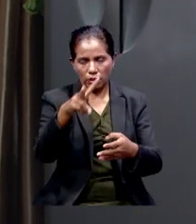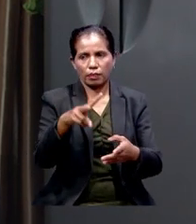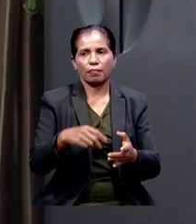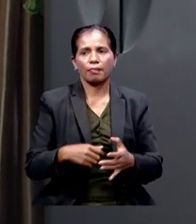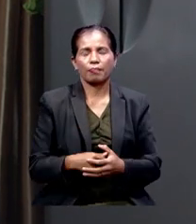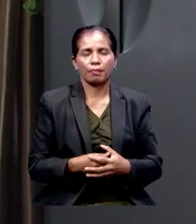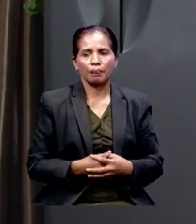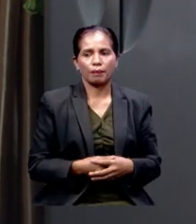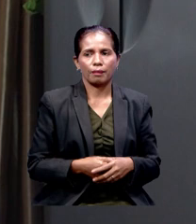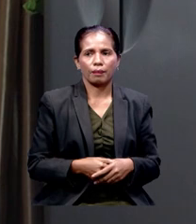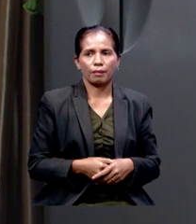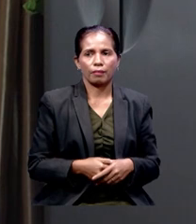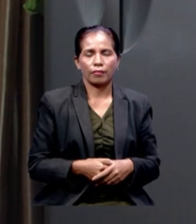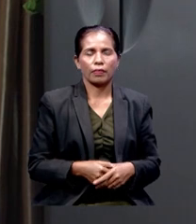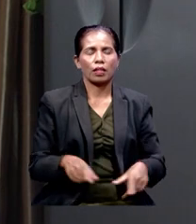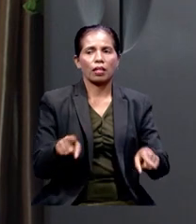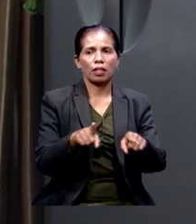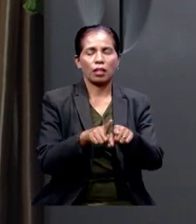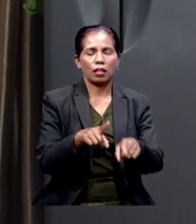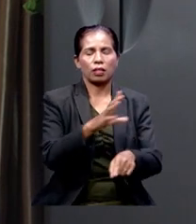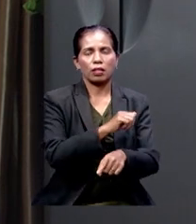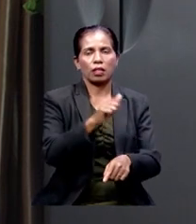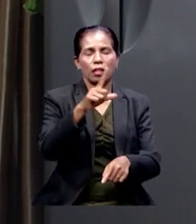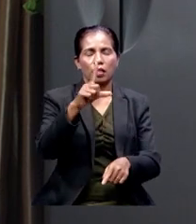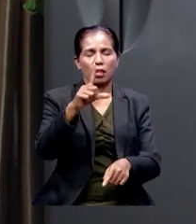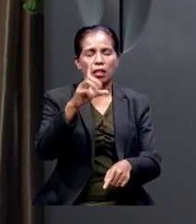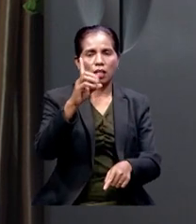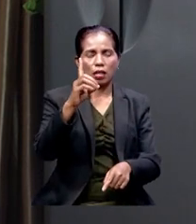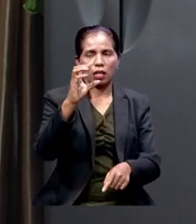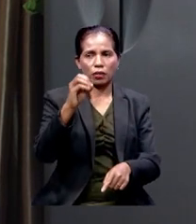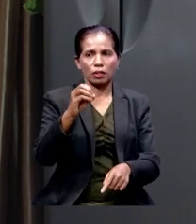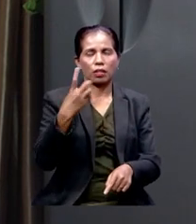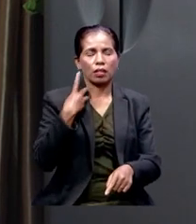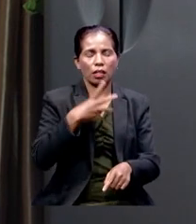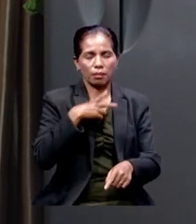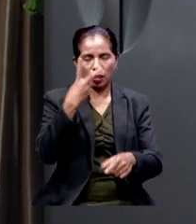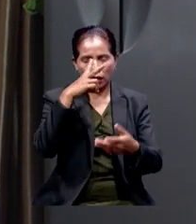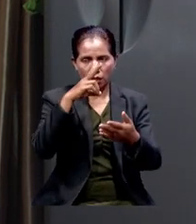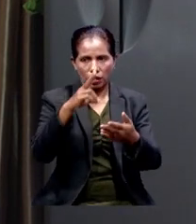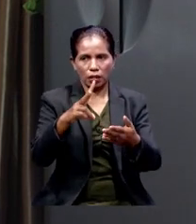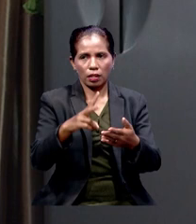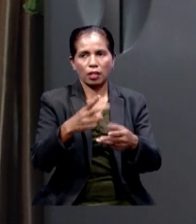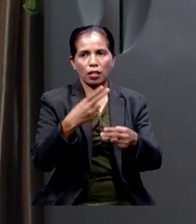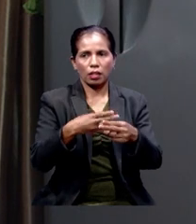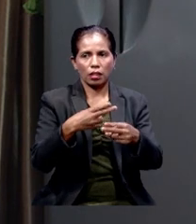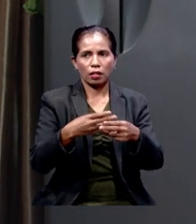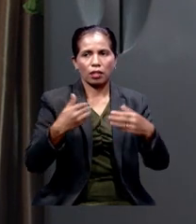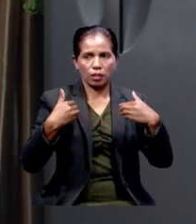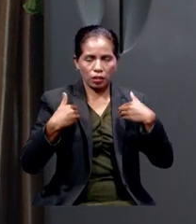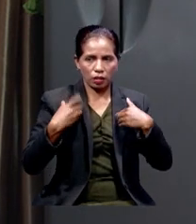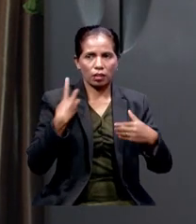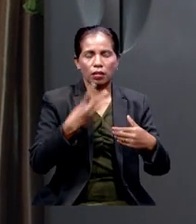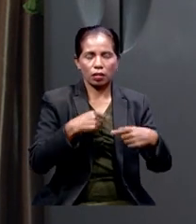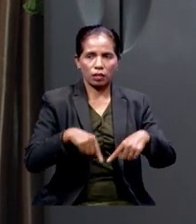ami sempre tum ba atende. Nebe anesa alin Aldo nian, akarek sida ami cek yang narane kata iya ulai